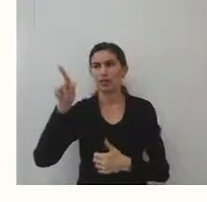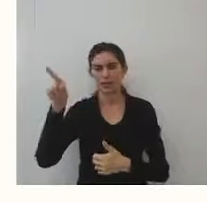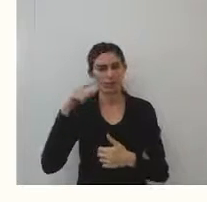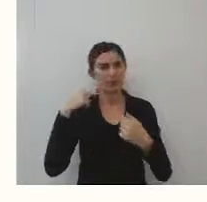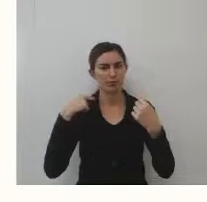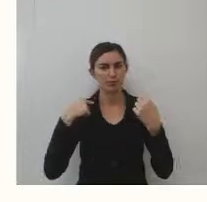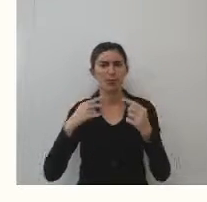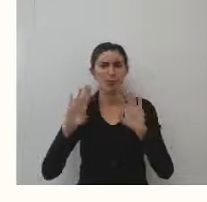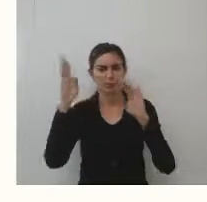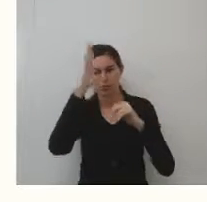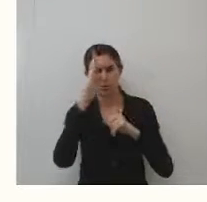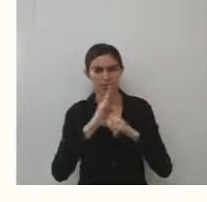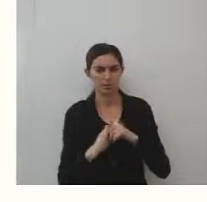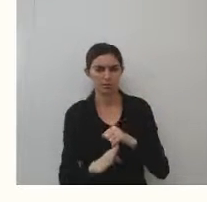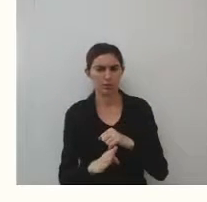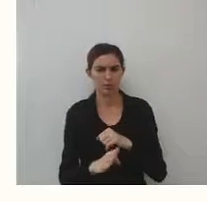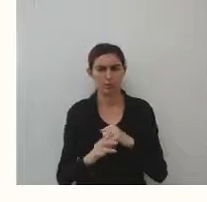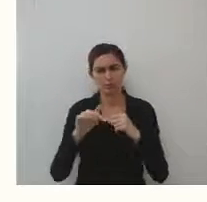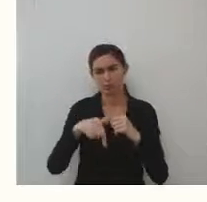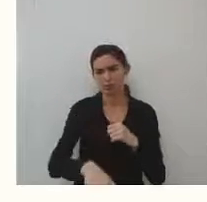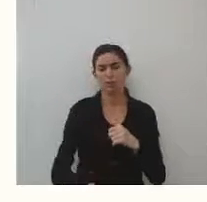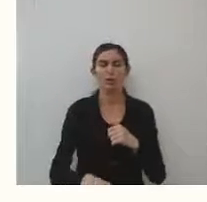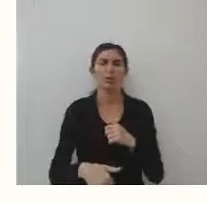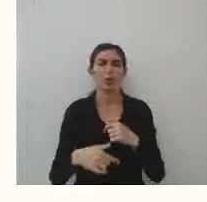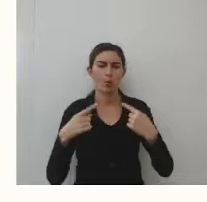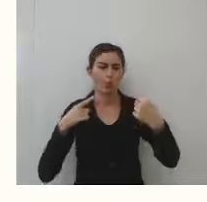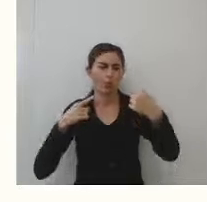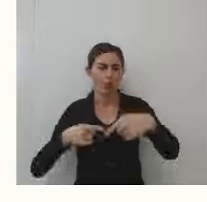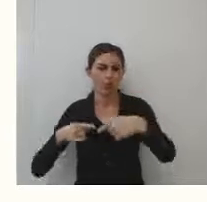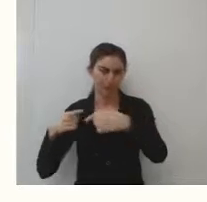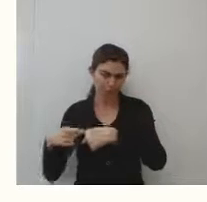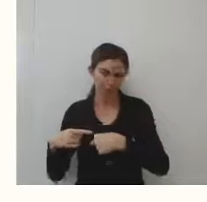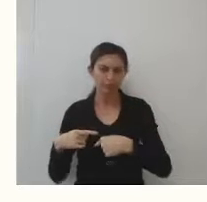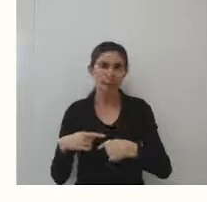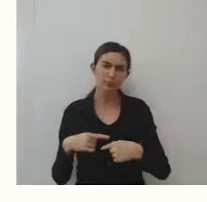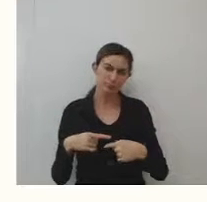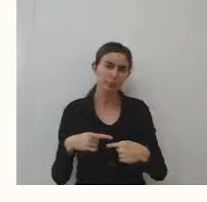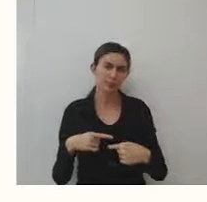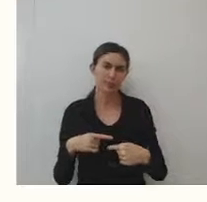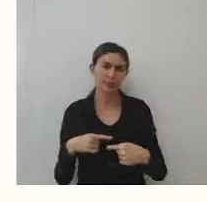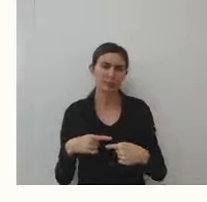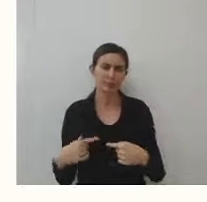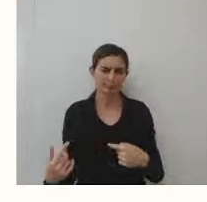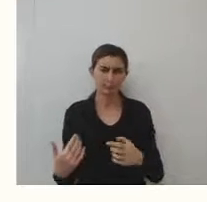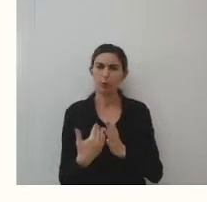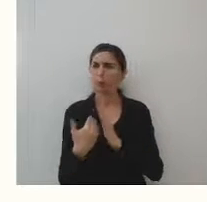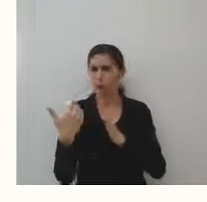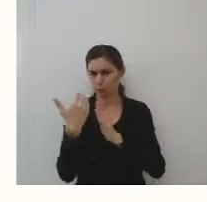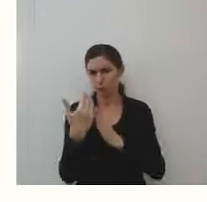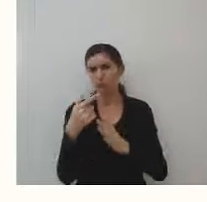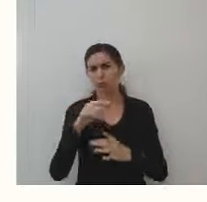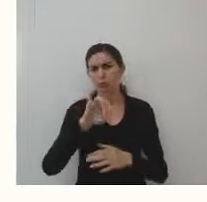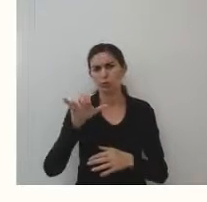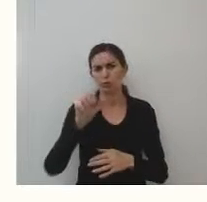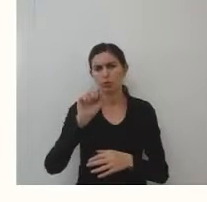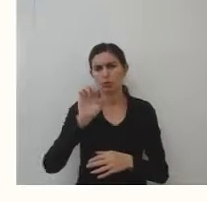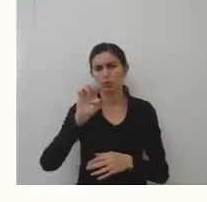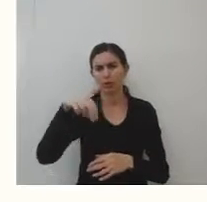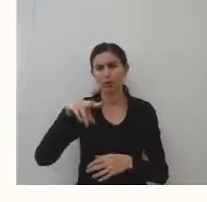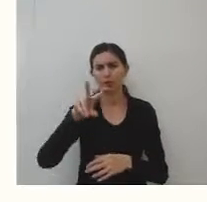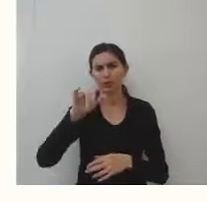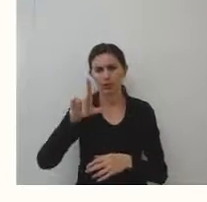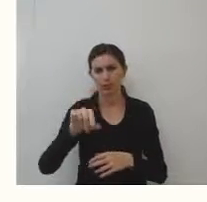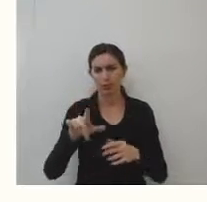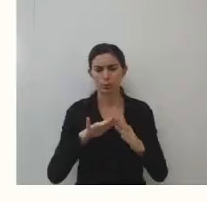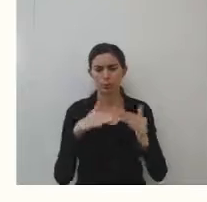dos festivais brasileiros muito competitivo e de níveis altíssimos, tanto que lá em Joinville a gente tem uma